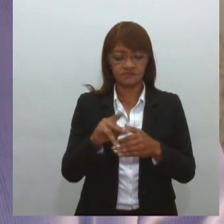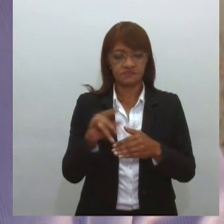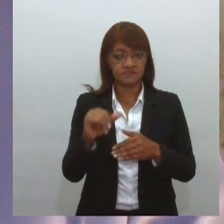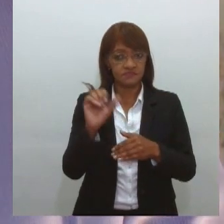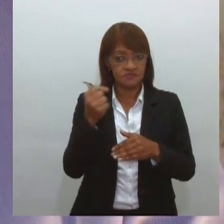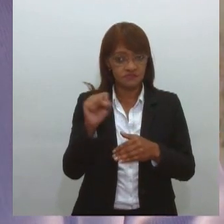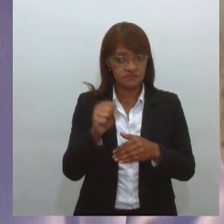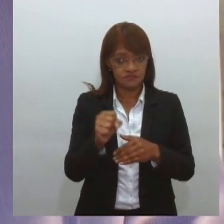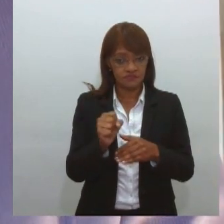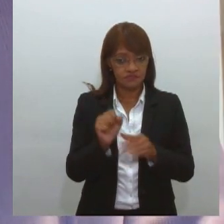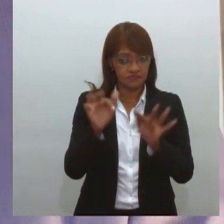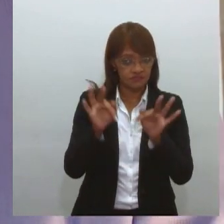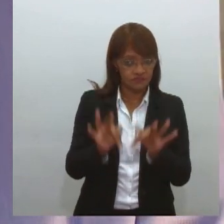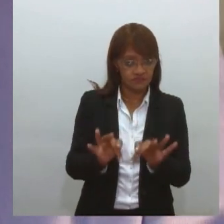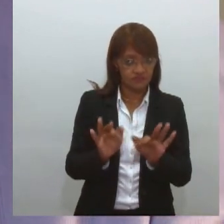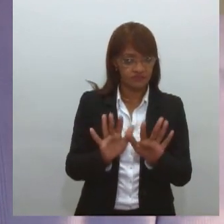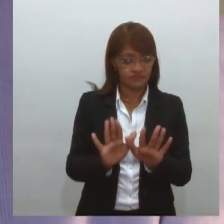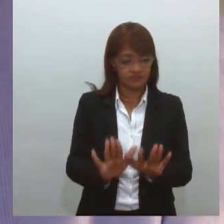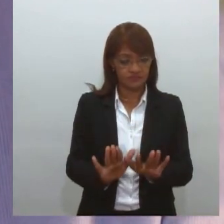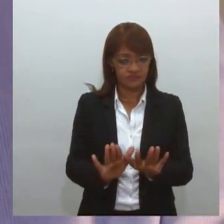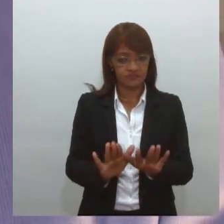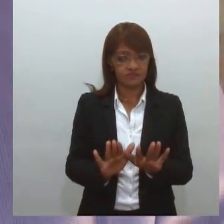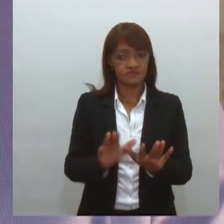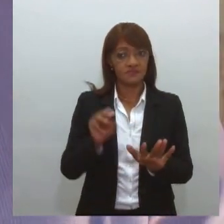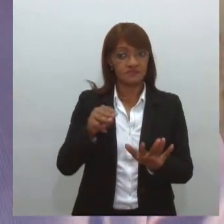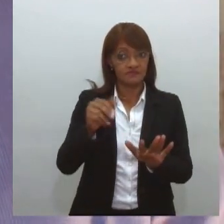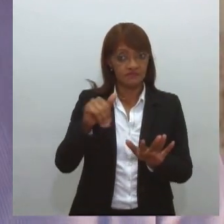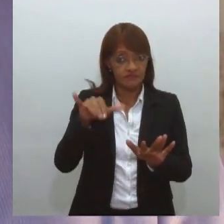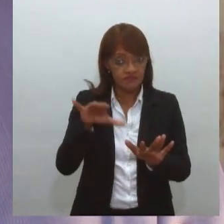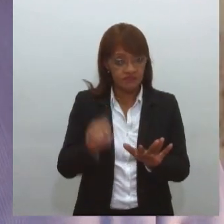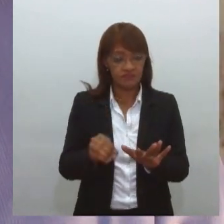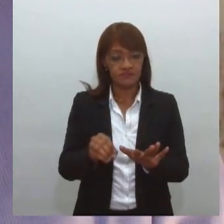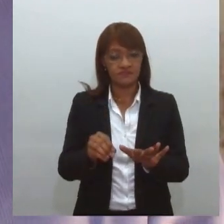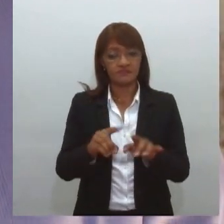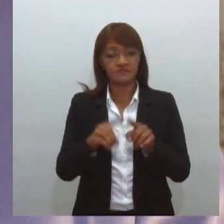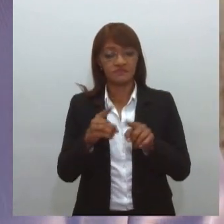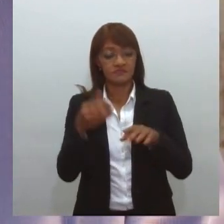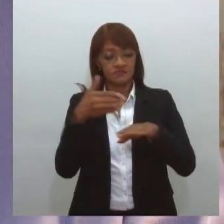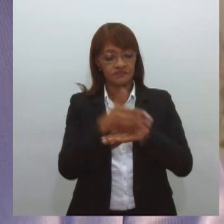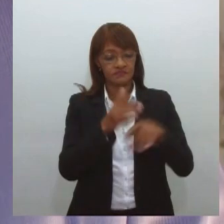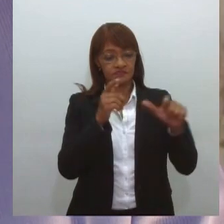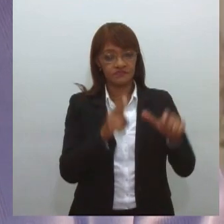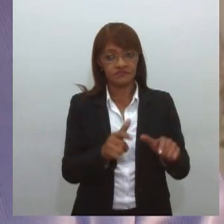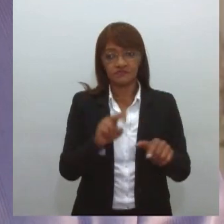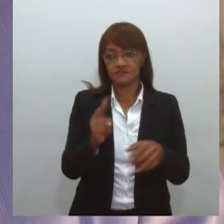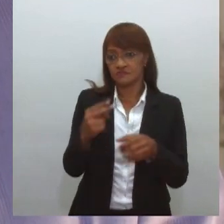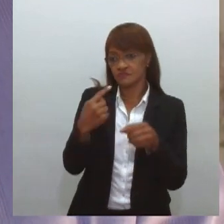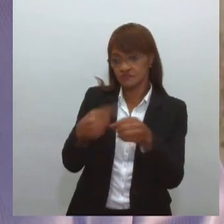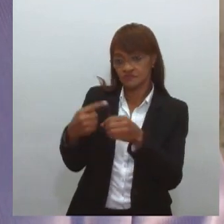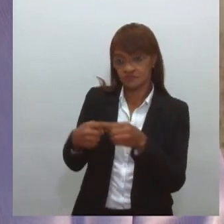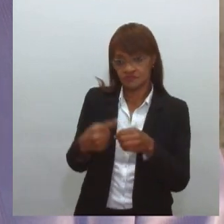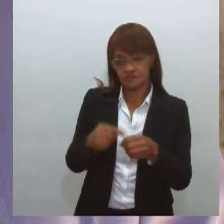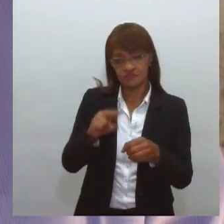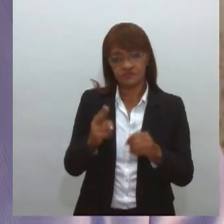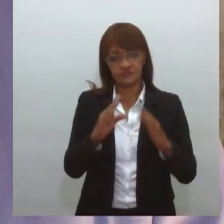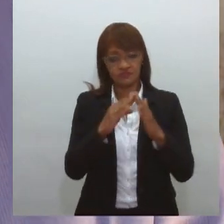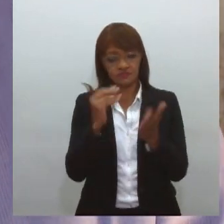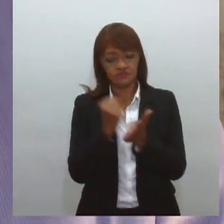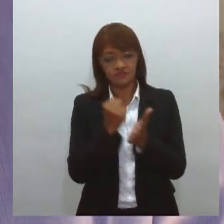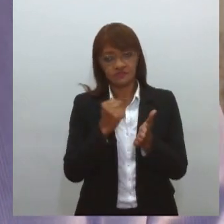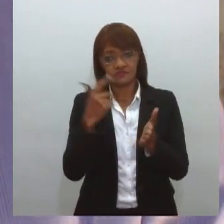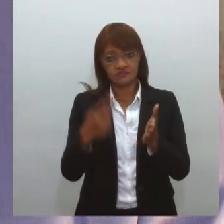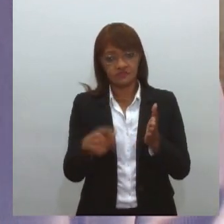maio. Então, é bom se dirigir aos locais de atendimento, seja no interior, nos cartórios eleitorais, ou aqui em Aracaju,